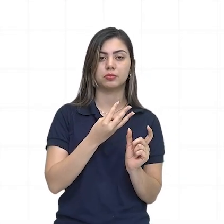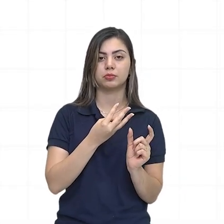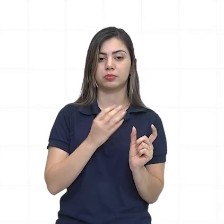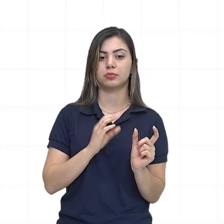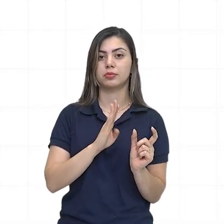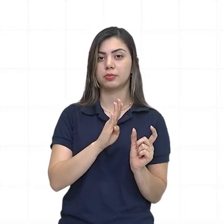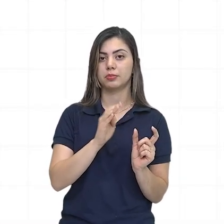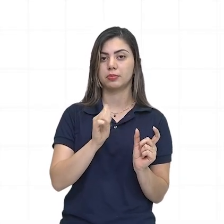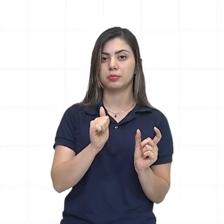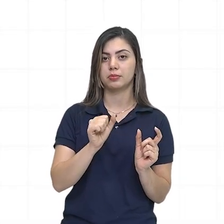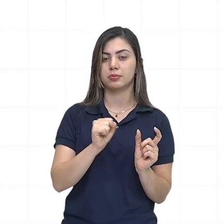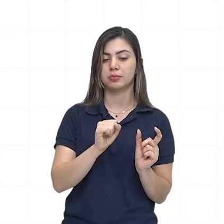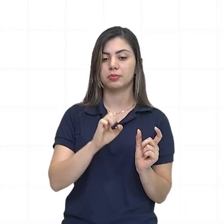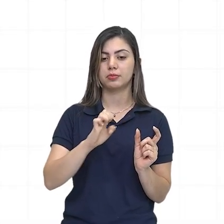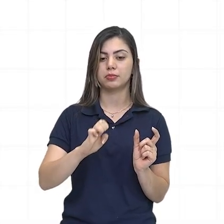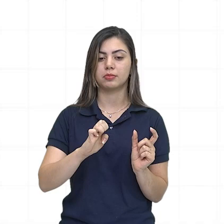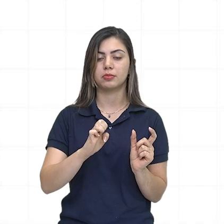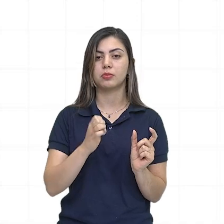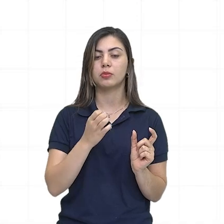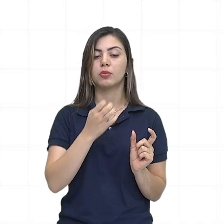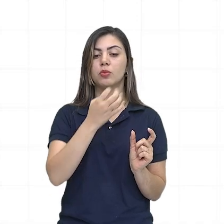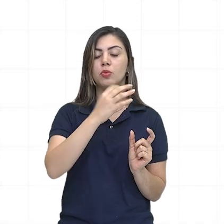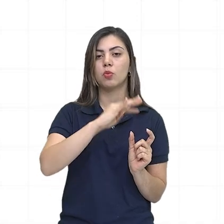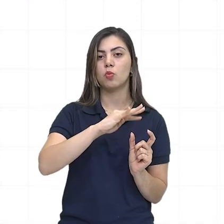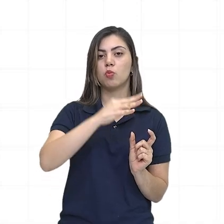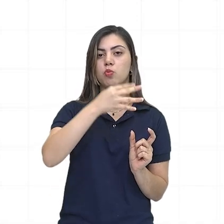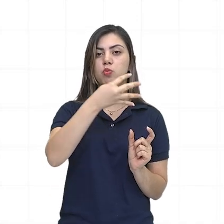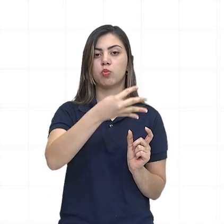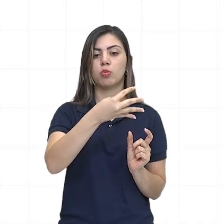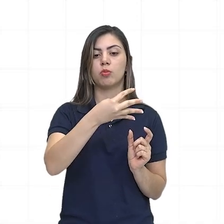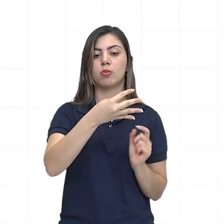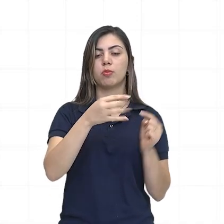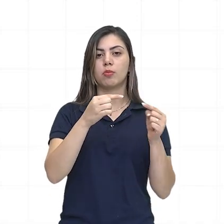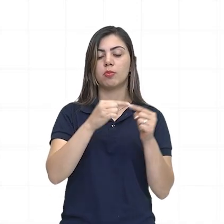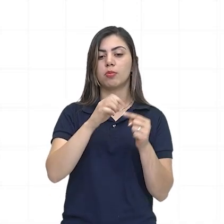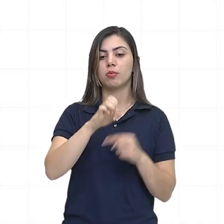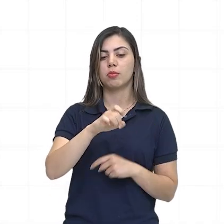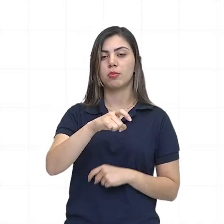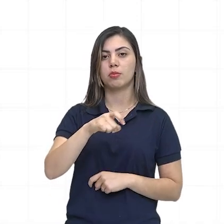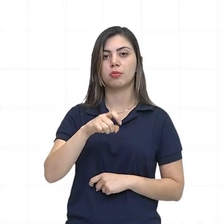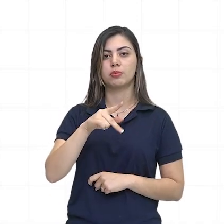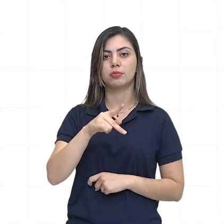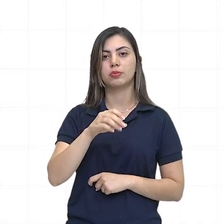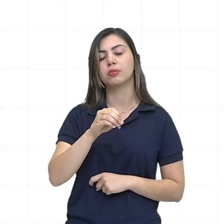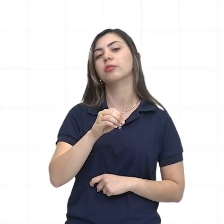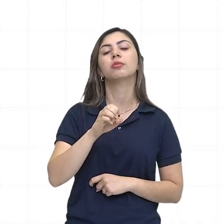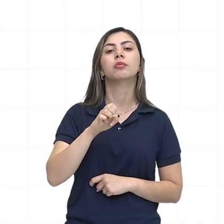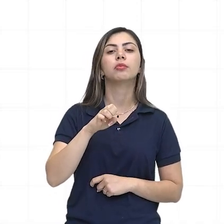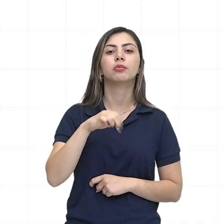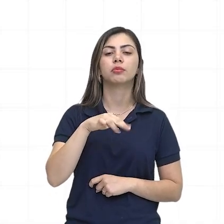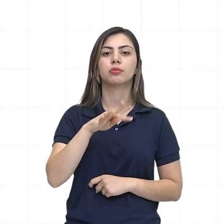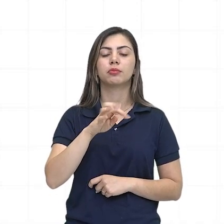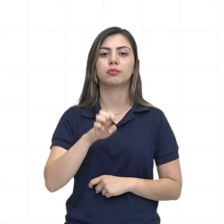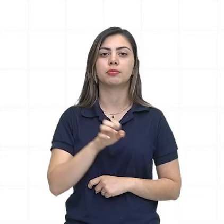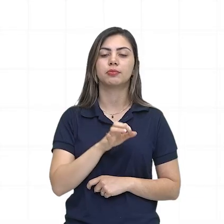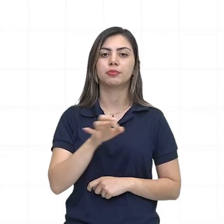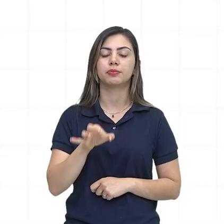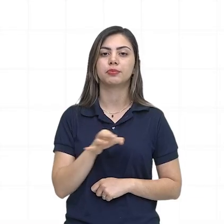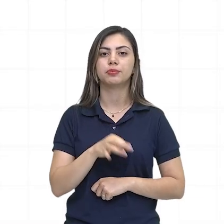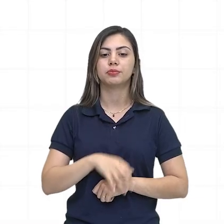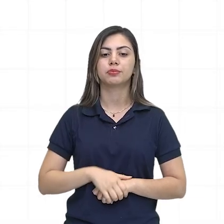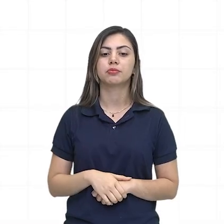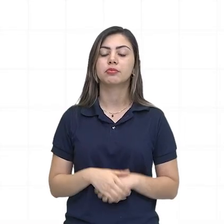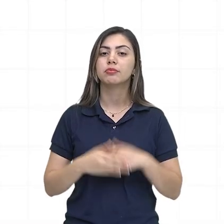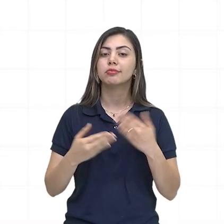a base e o 4 é o expoente. Então, é o expoente